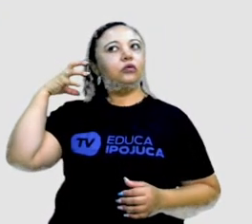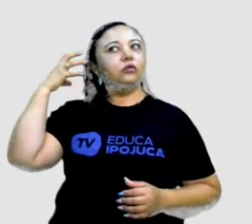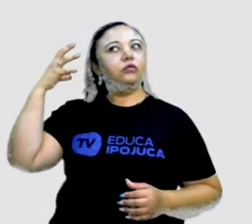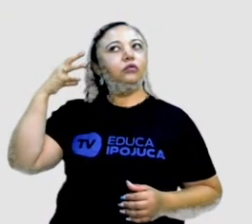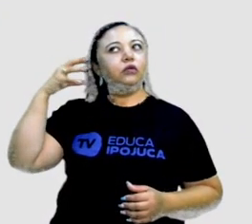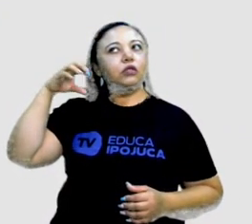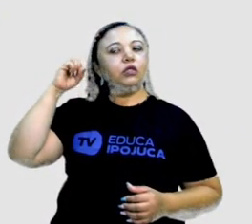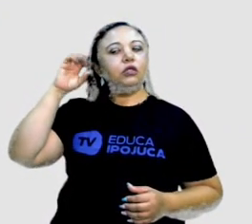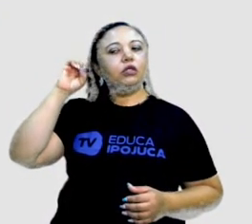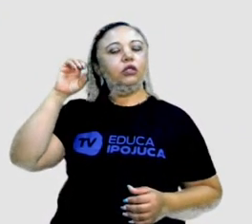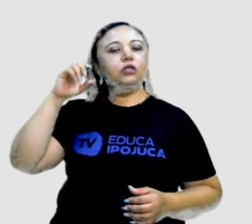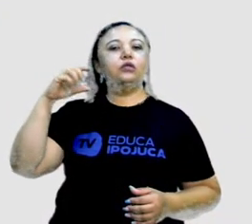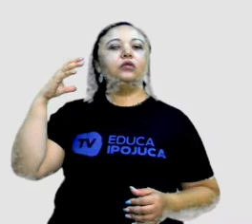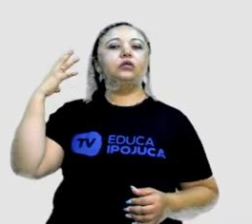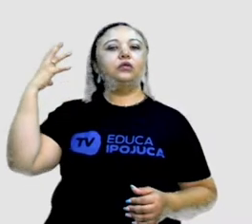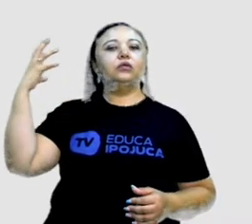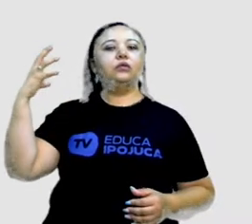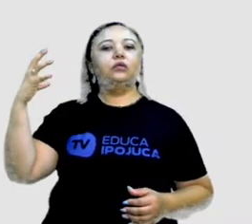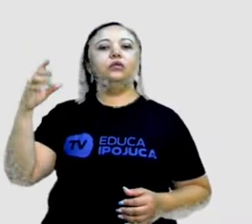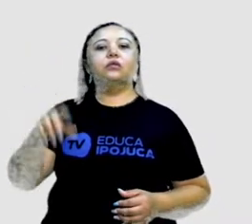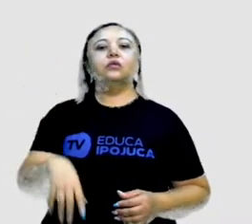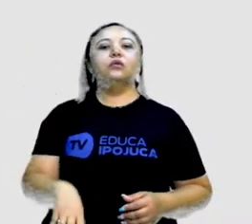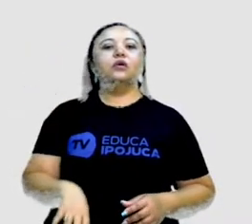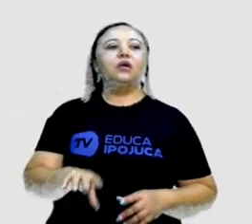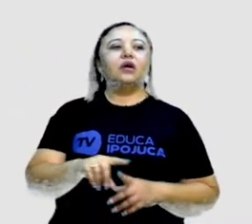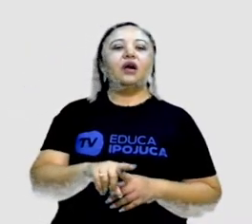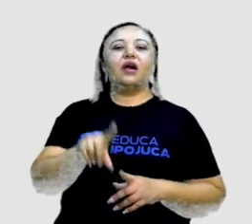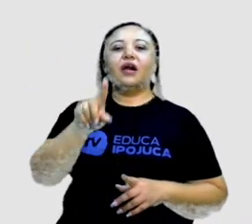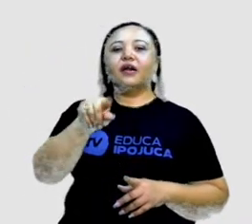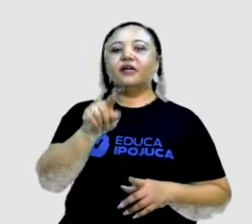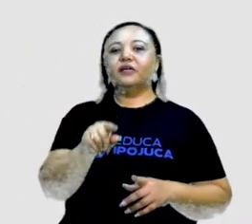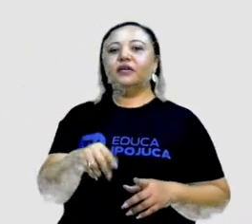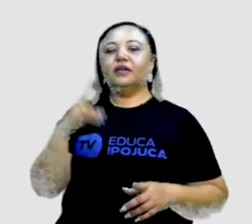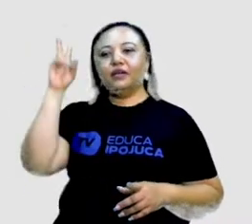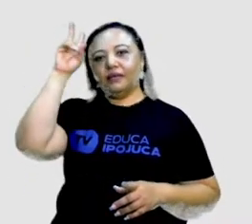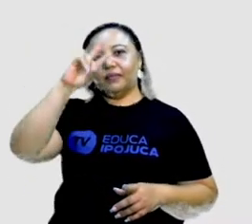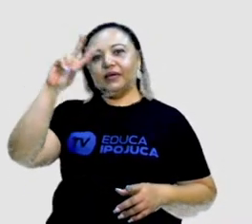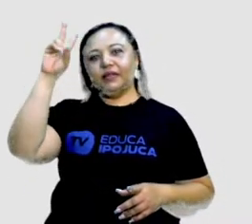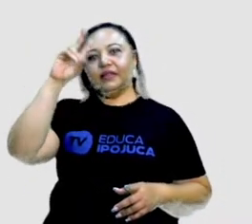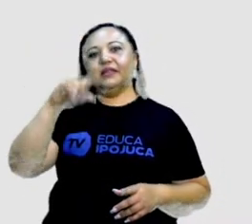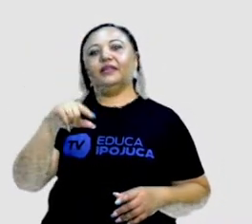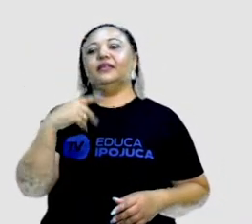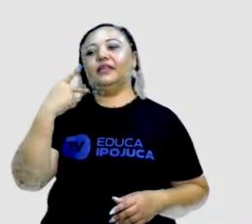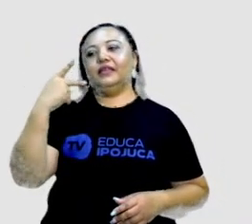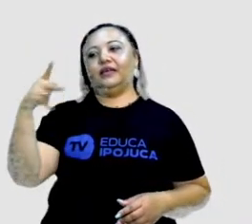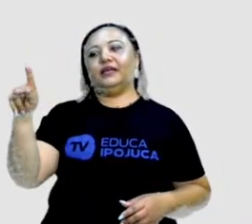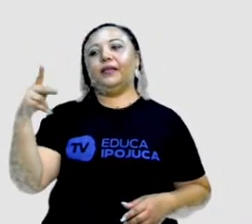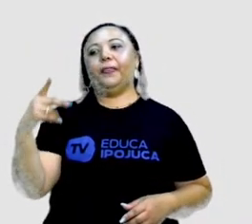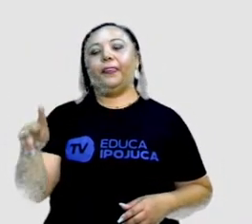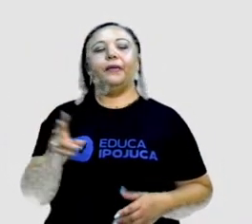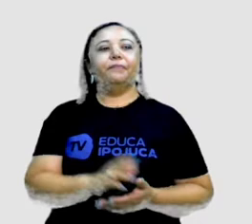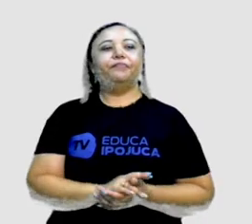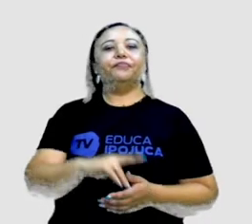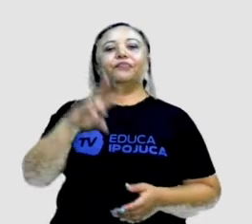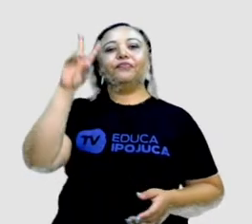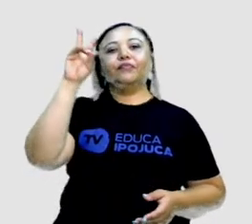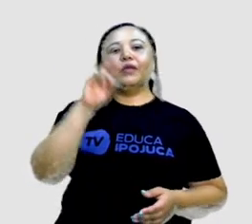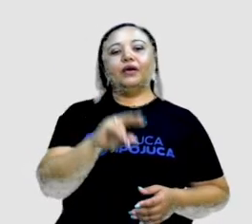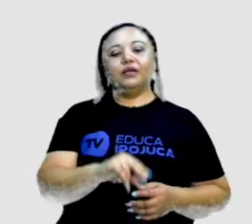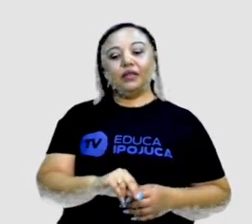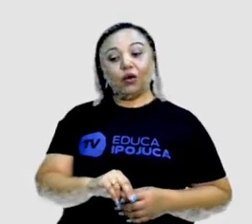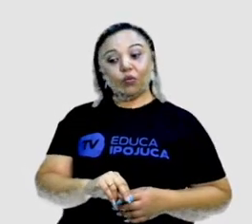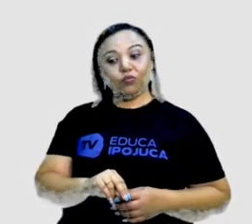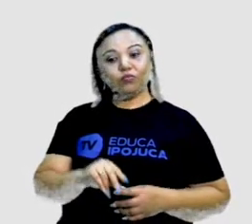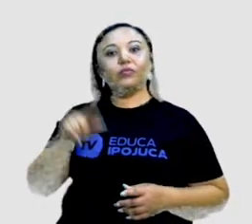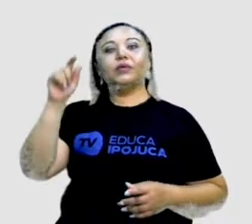lembrei-me dela. Veja que esse dela aí está retomando a avó. Ela também está retomando a